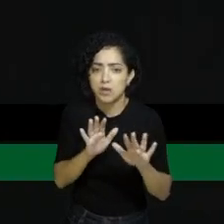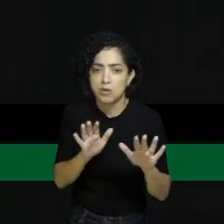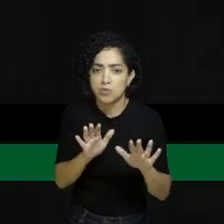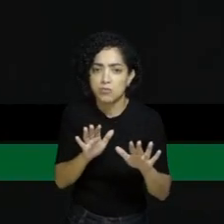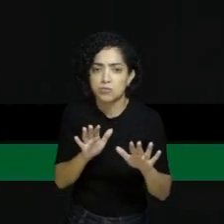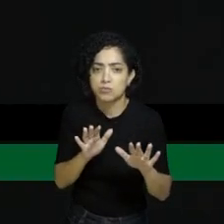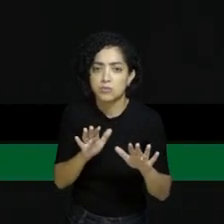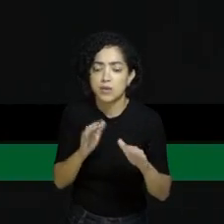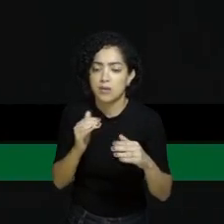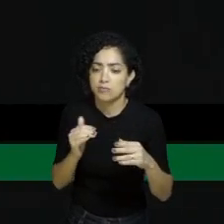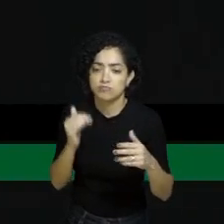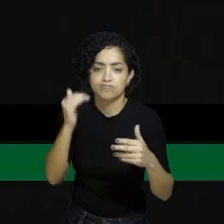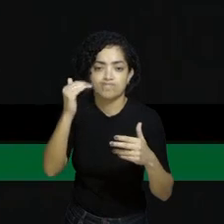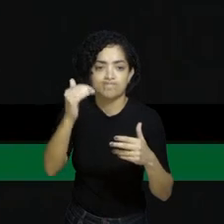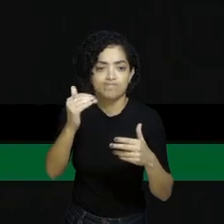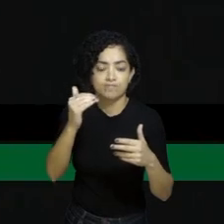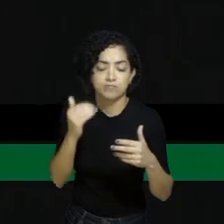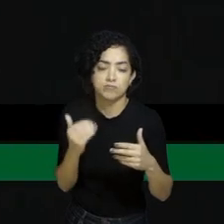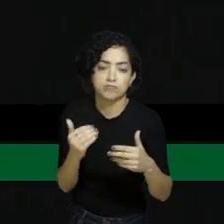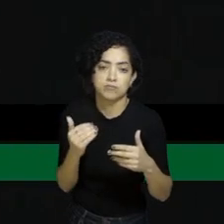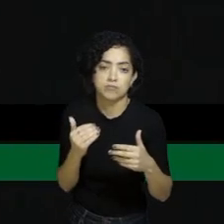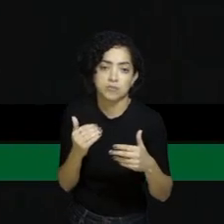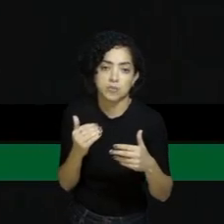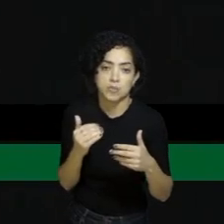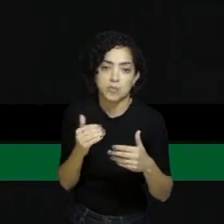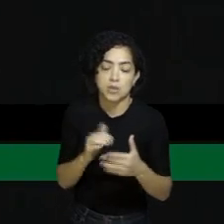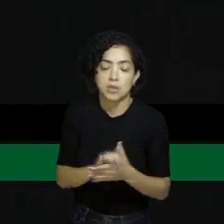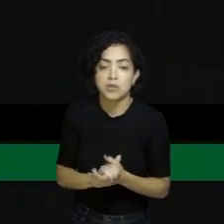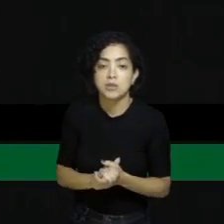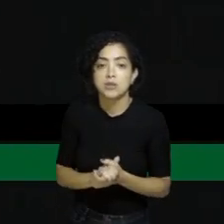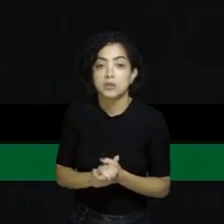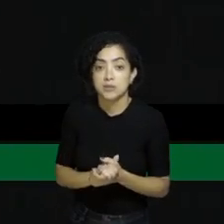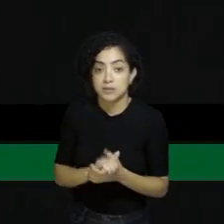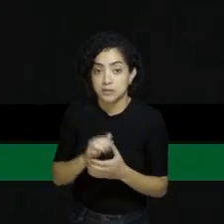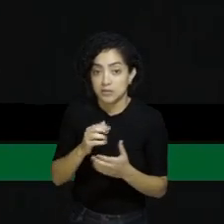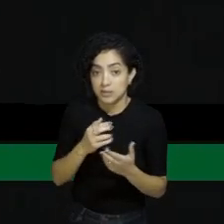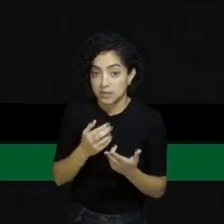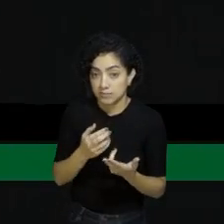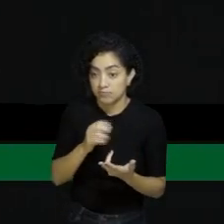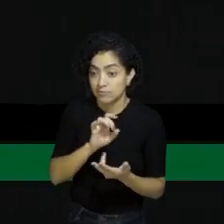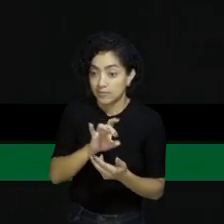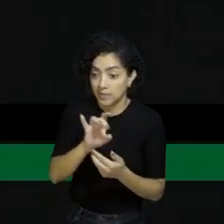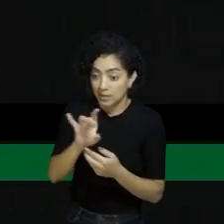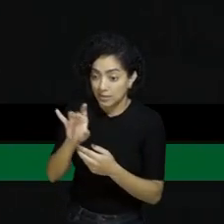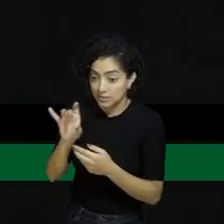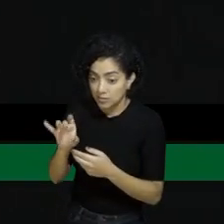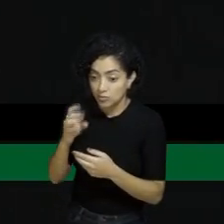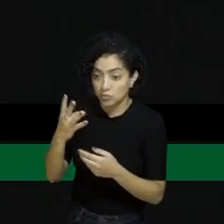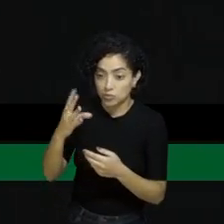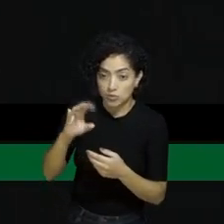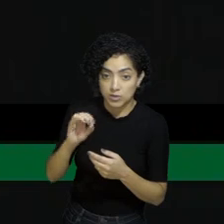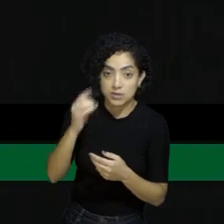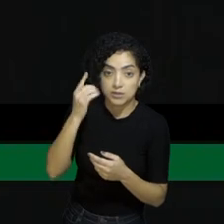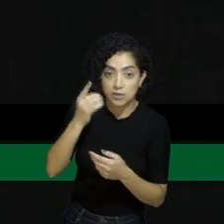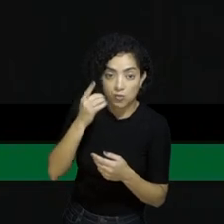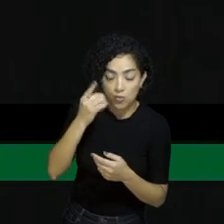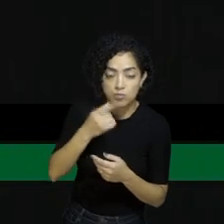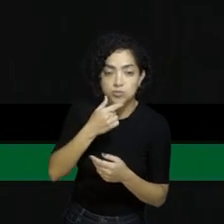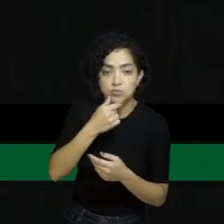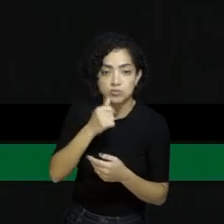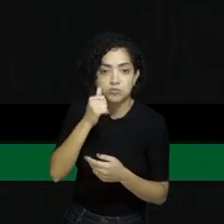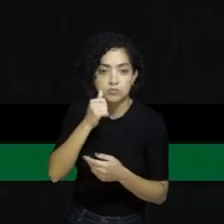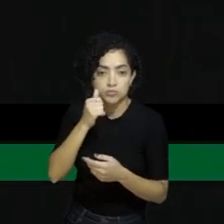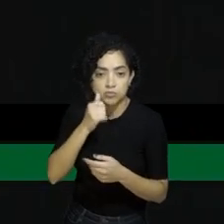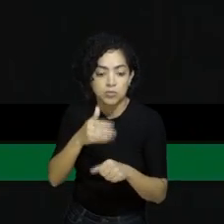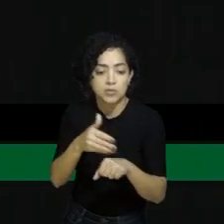maiores que isso. Santa Catarina não tem a percepção da dívida que tem com cada um desses 40 homens e mulheres que fazem